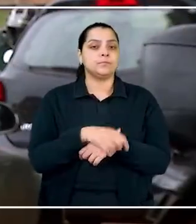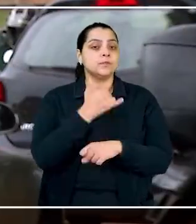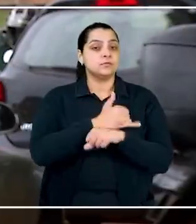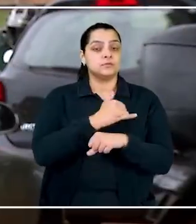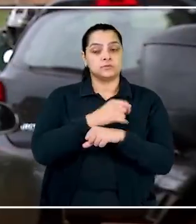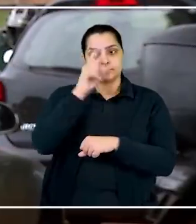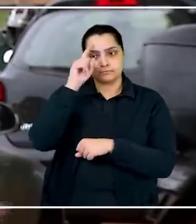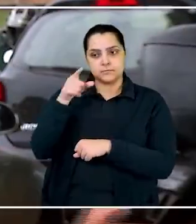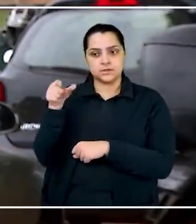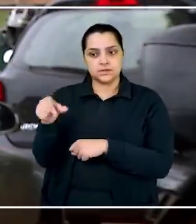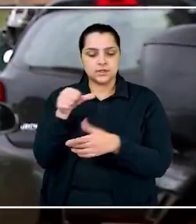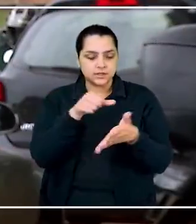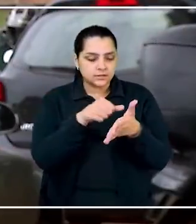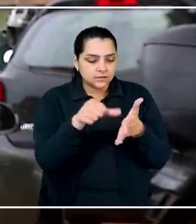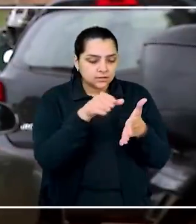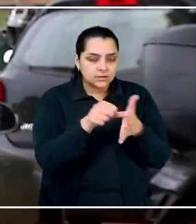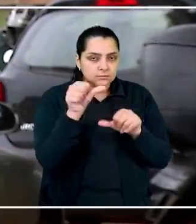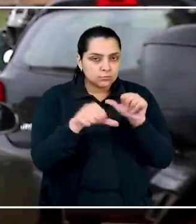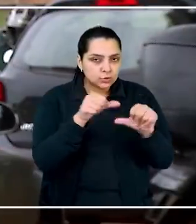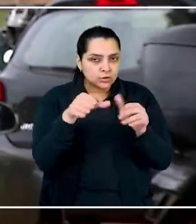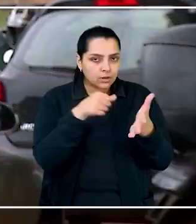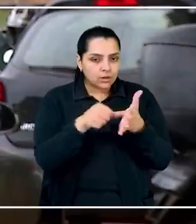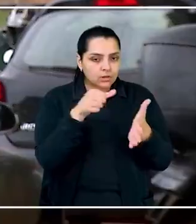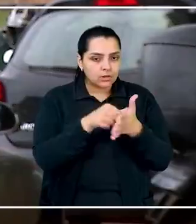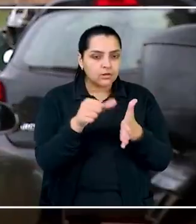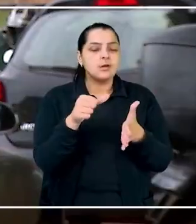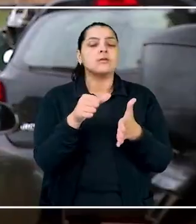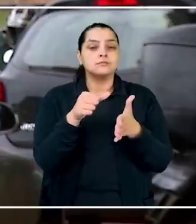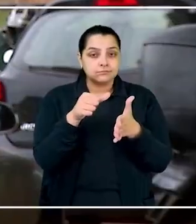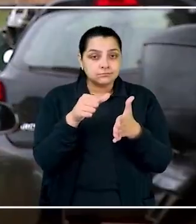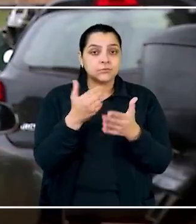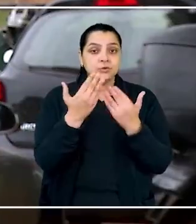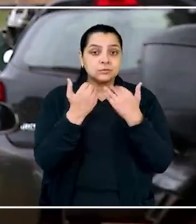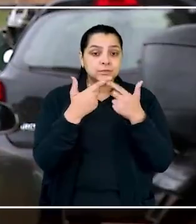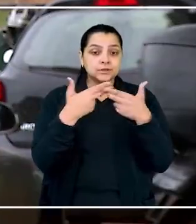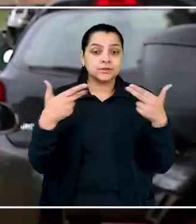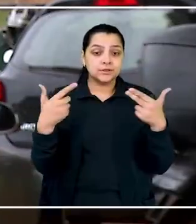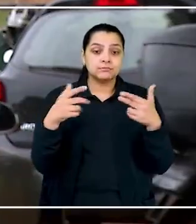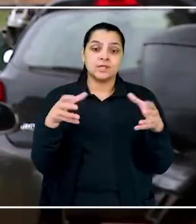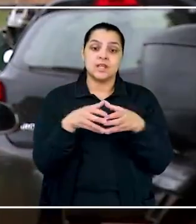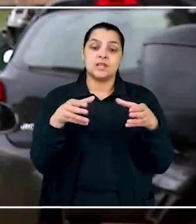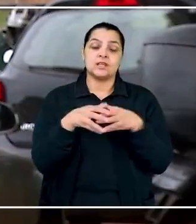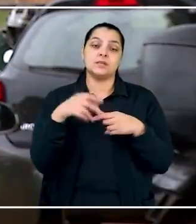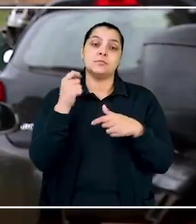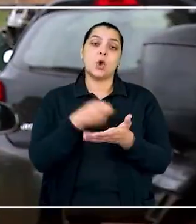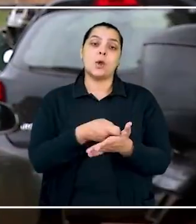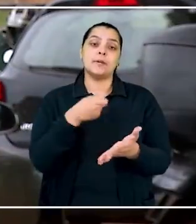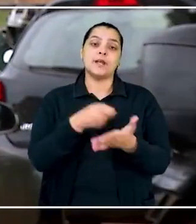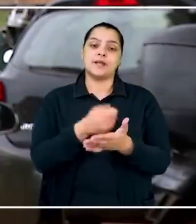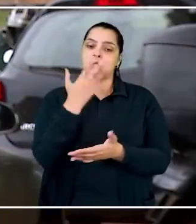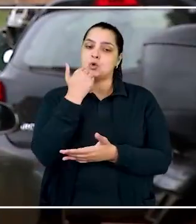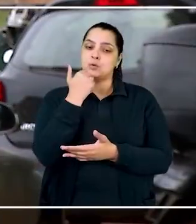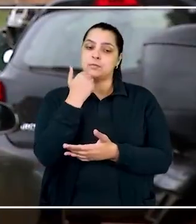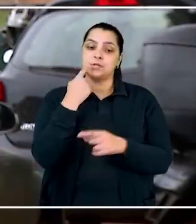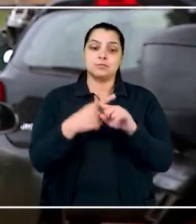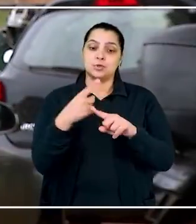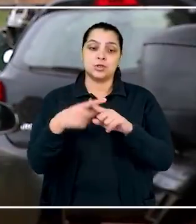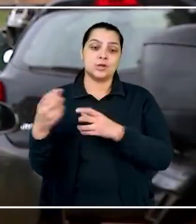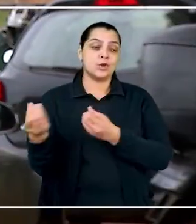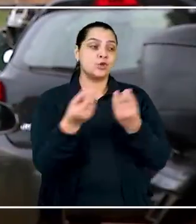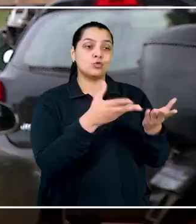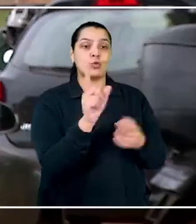era obrigado a alterar a validade de refeições vencidas e que a equipe tinha de consumir os alimentos, já que